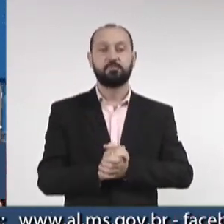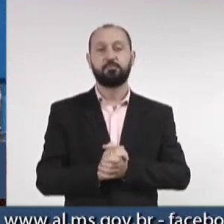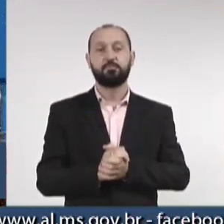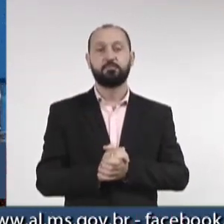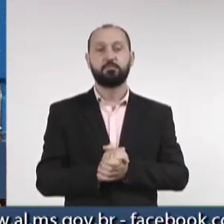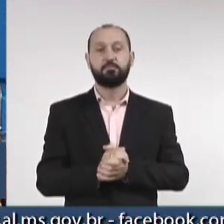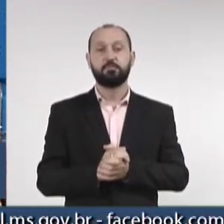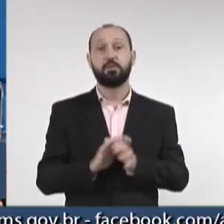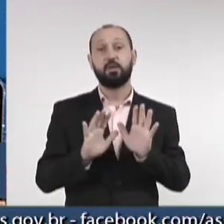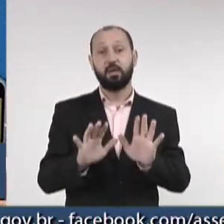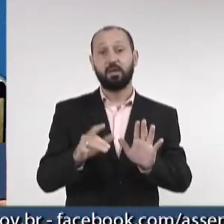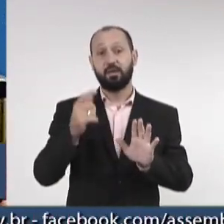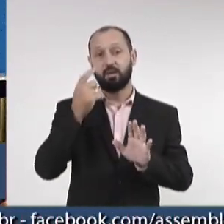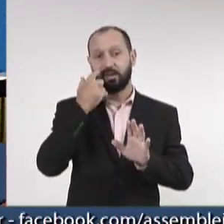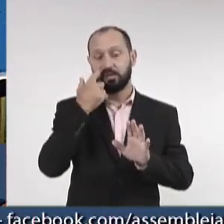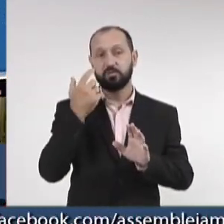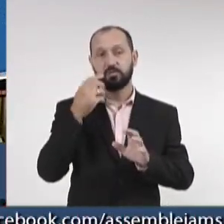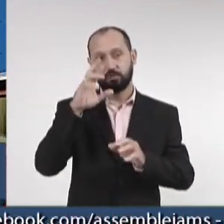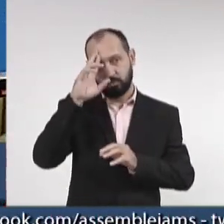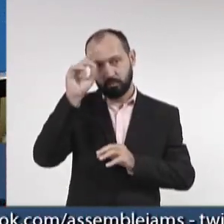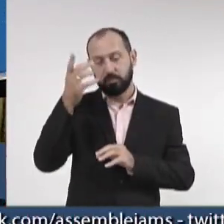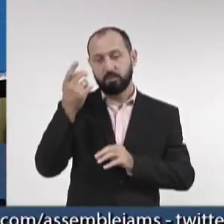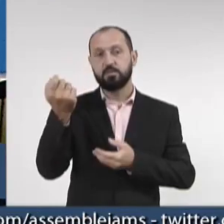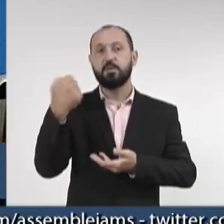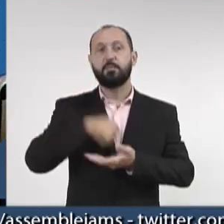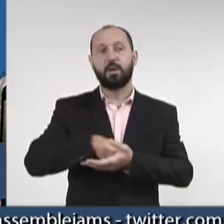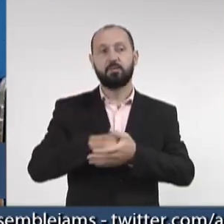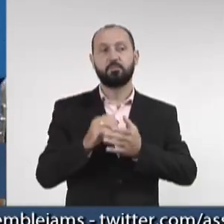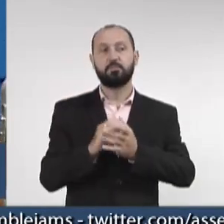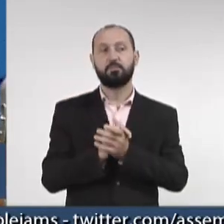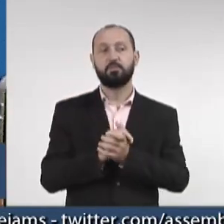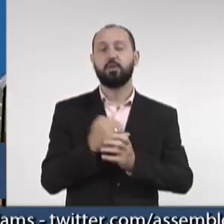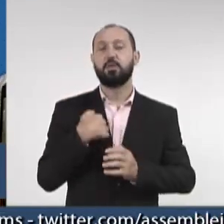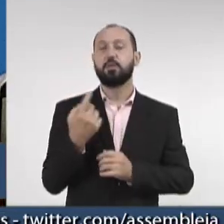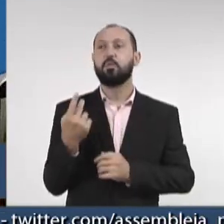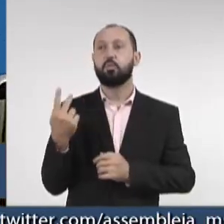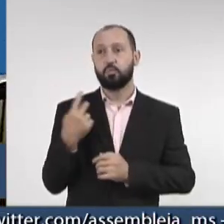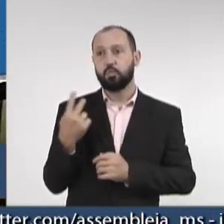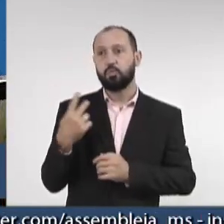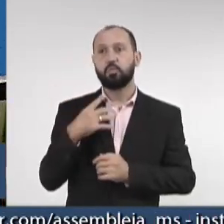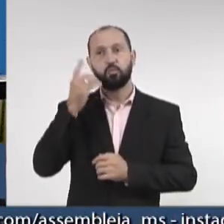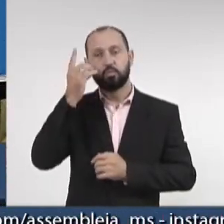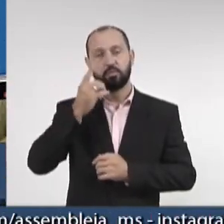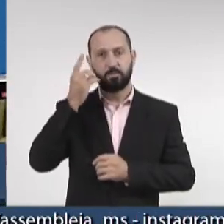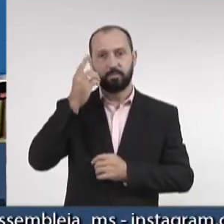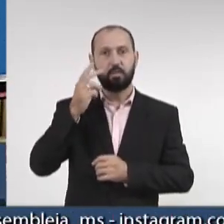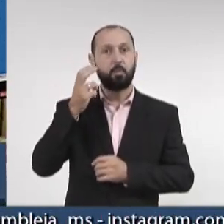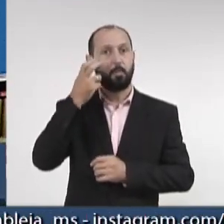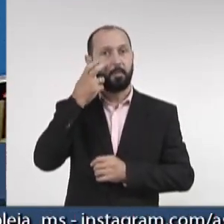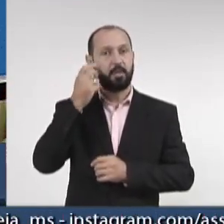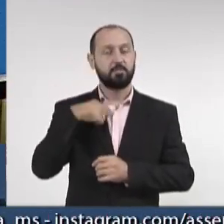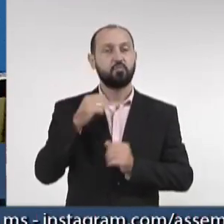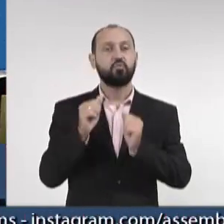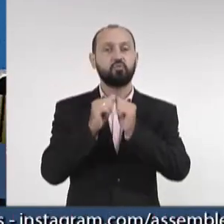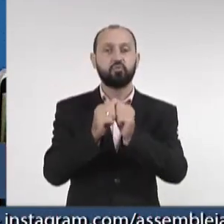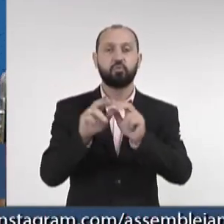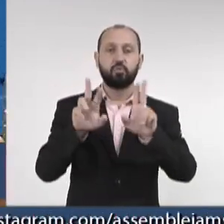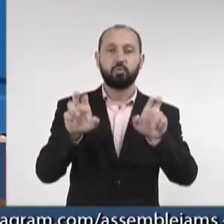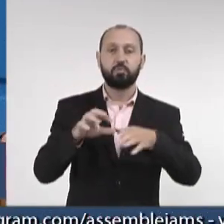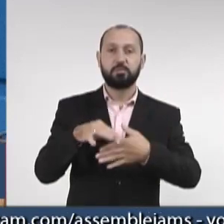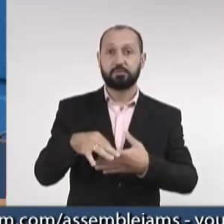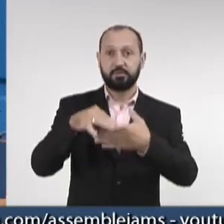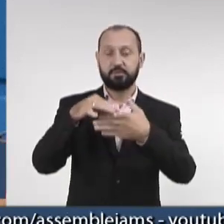encontrar formas, dentro dos processos judiciais, de acordos entre a União e aqueles que estão com os títulos afetados.